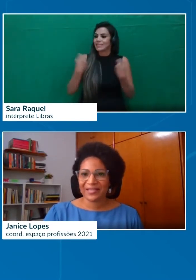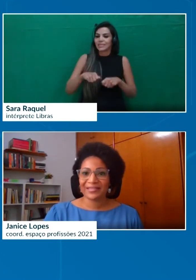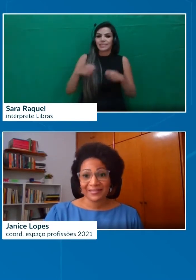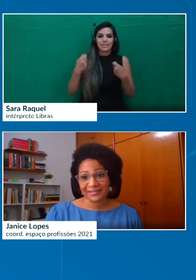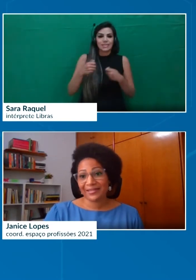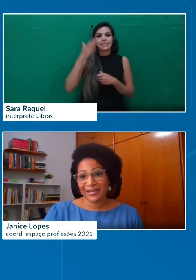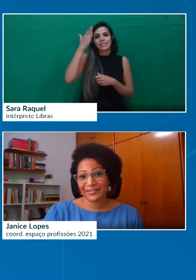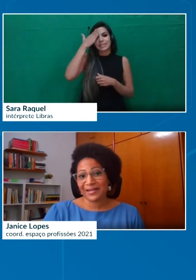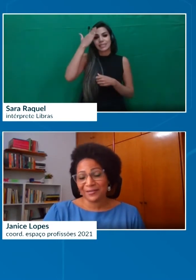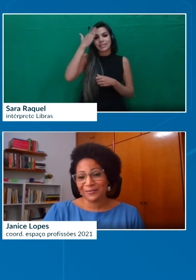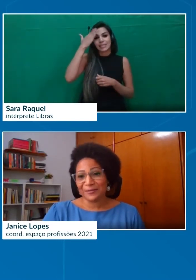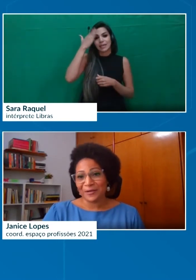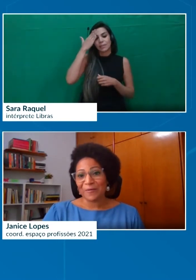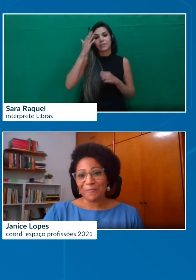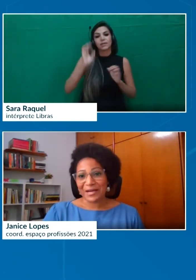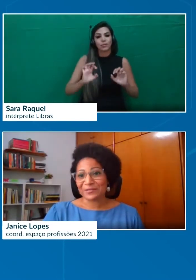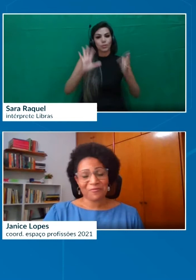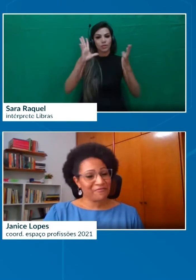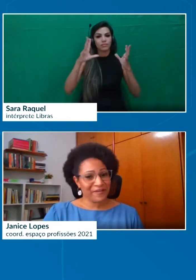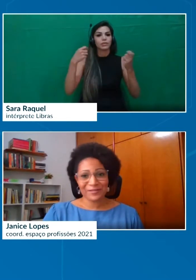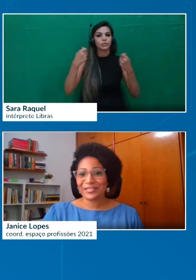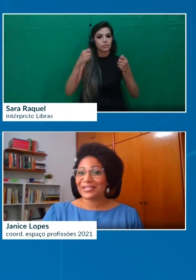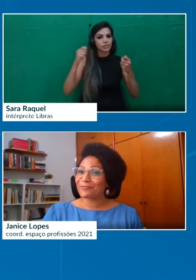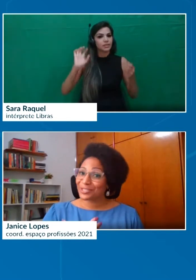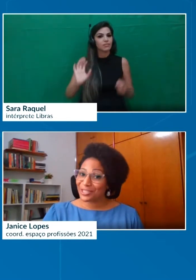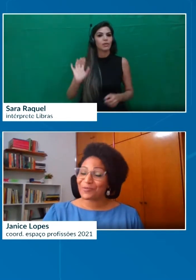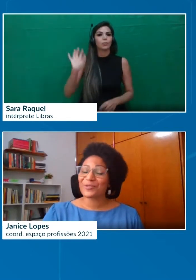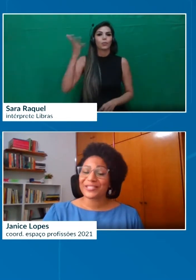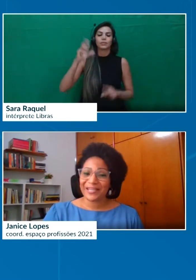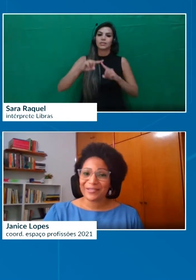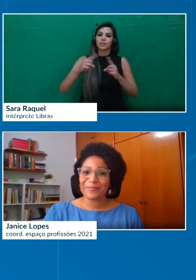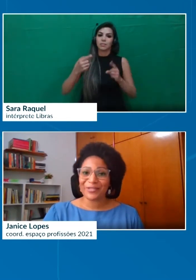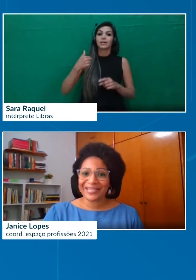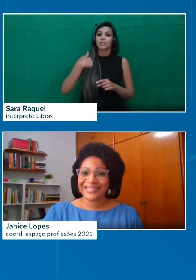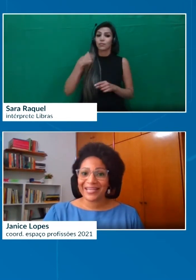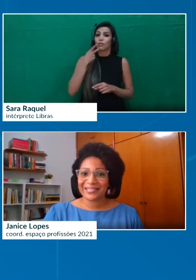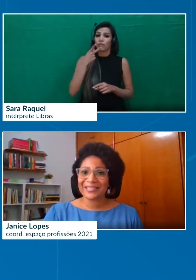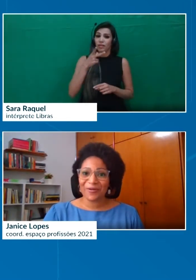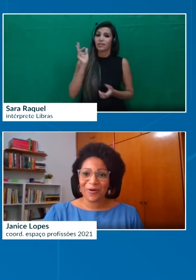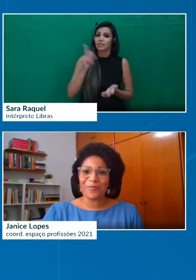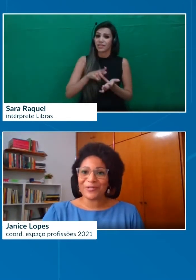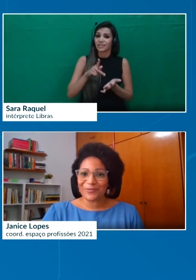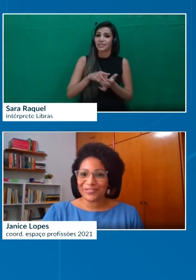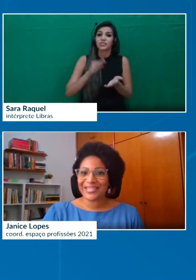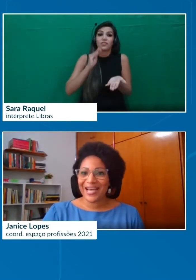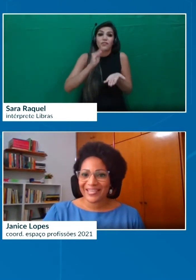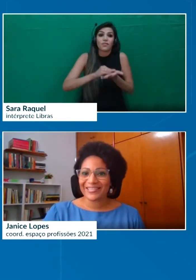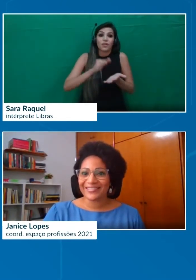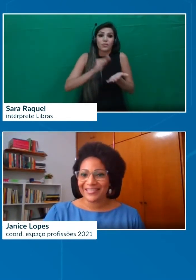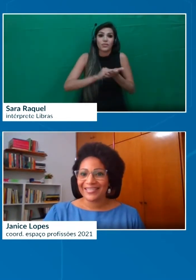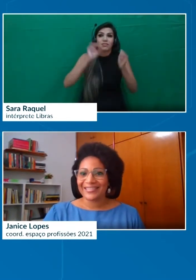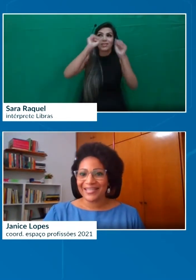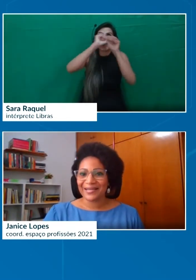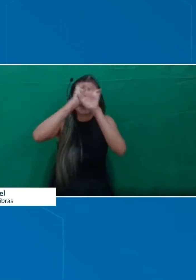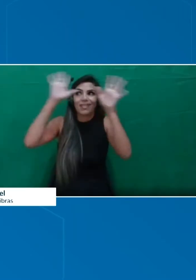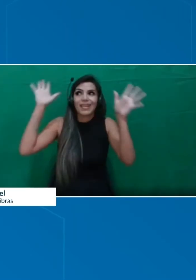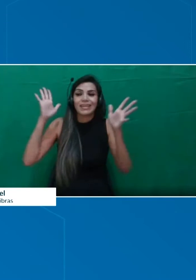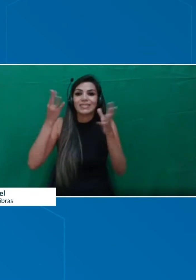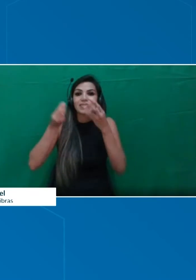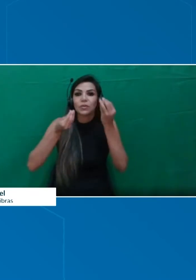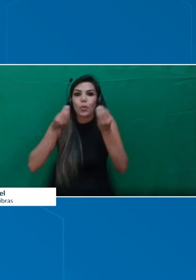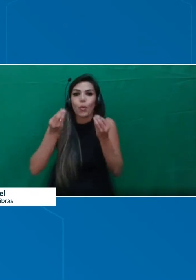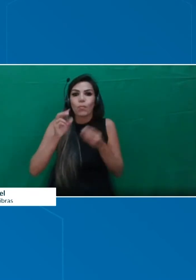evento precisaria ser realizado, mas confesso que não tínhamos ainda muita clareza de como isso se daria,